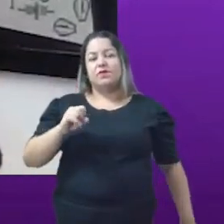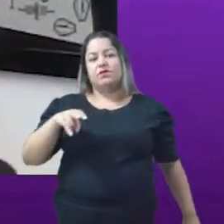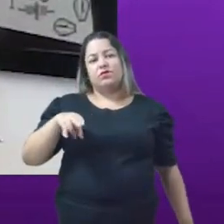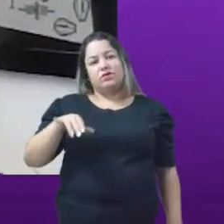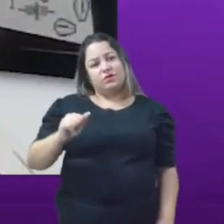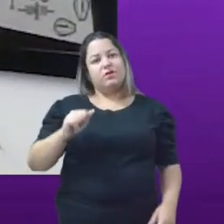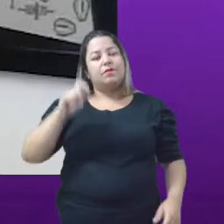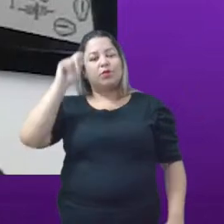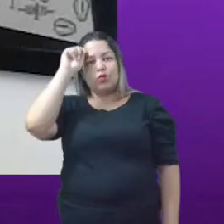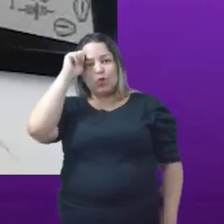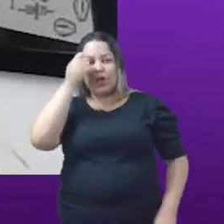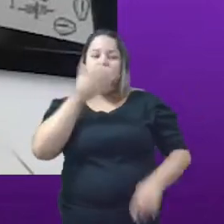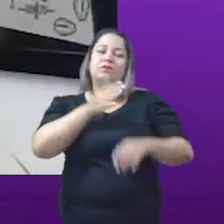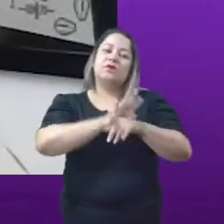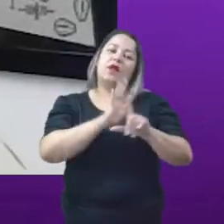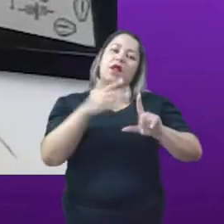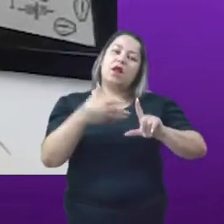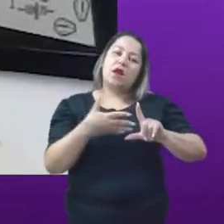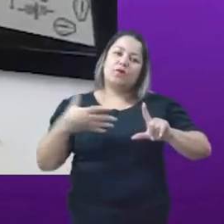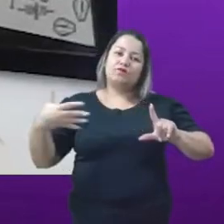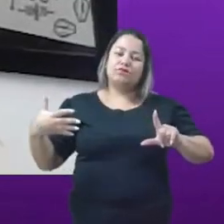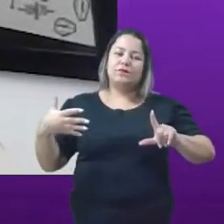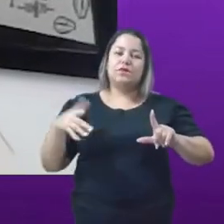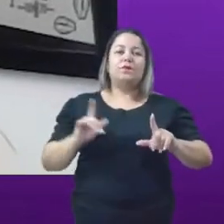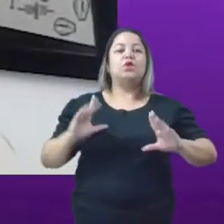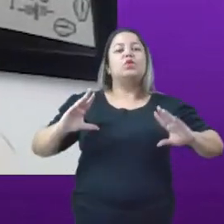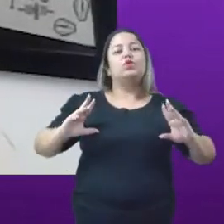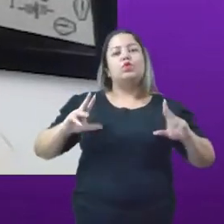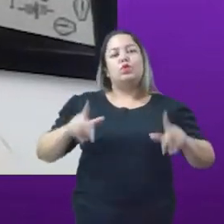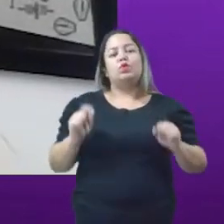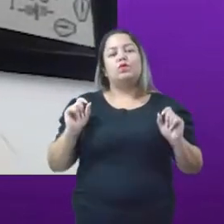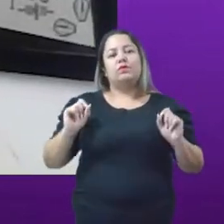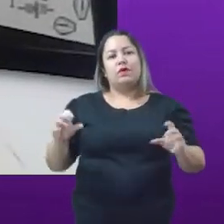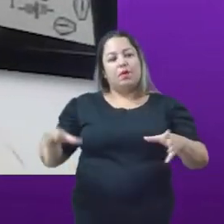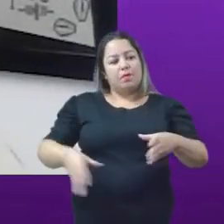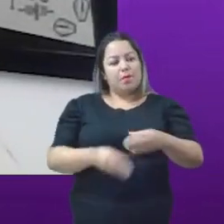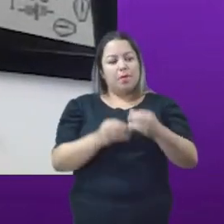mas do racismo, da LGBTfobia. Isso tudo compõe,